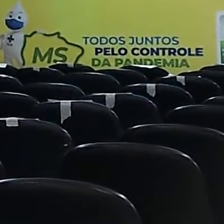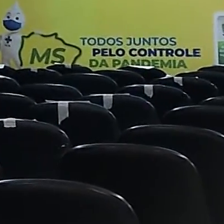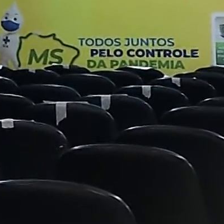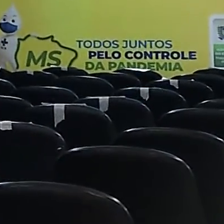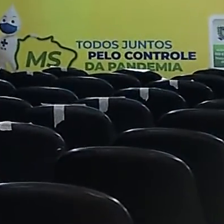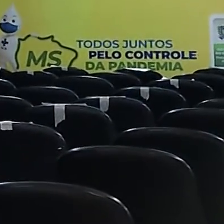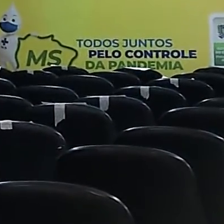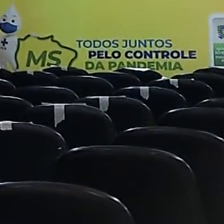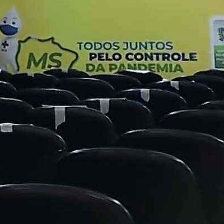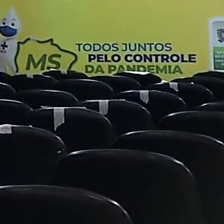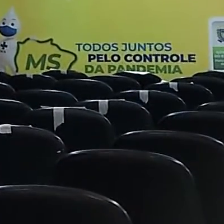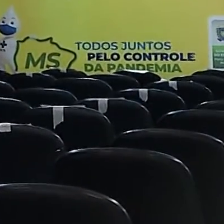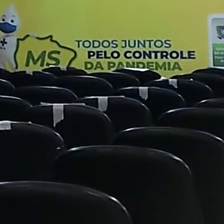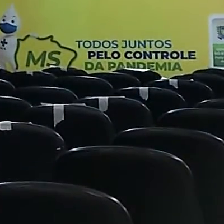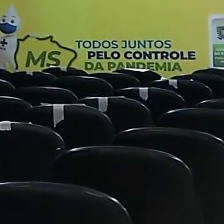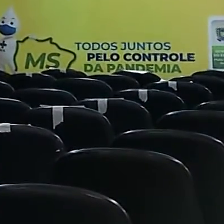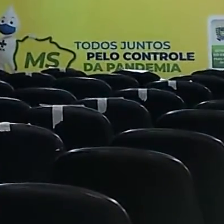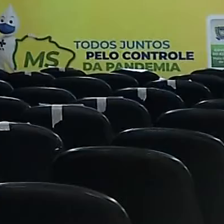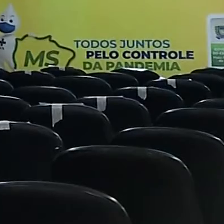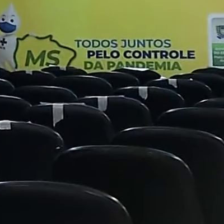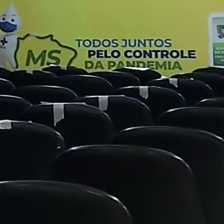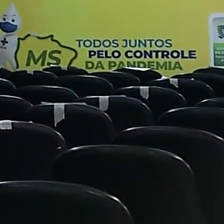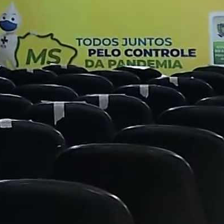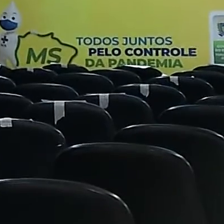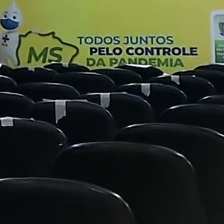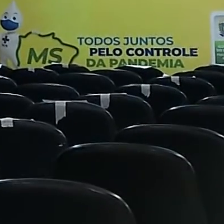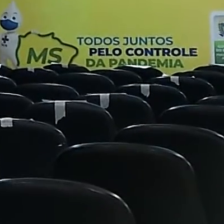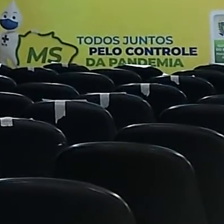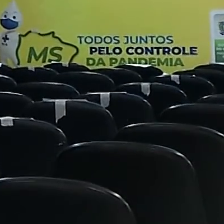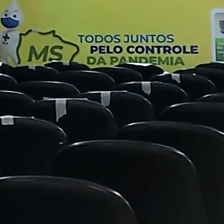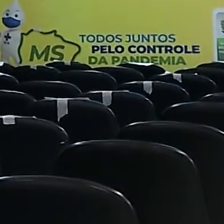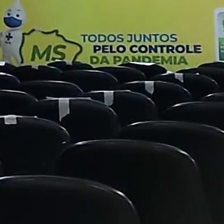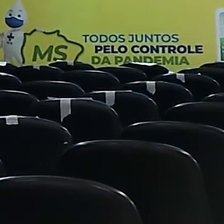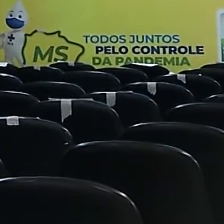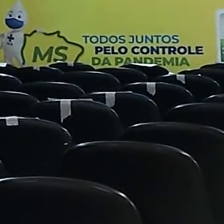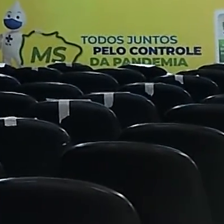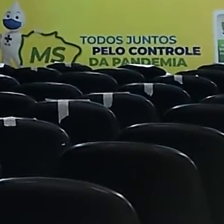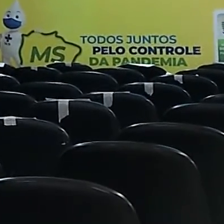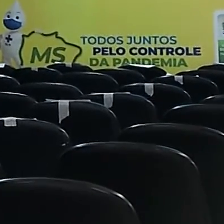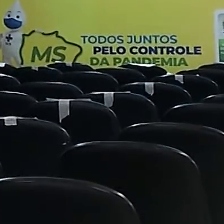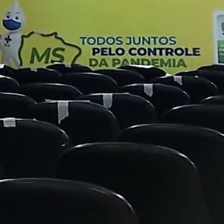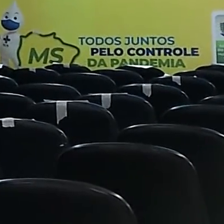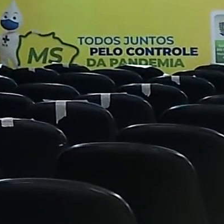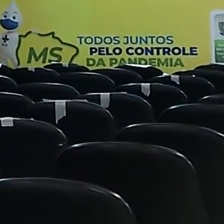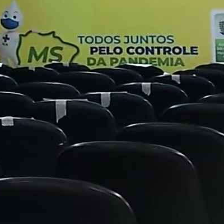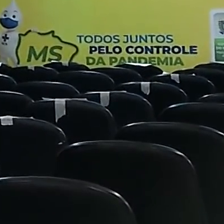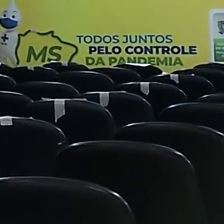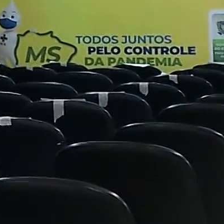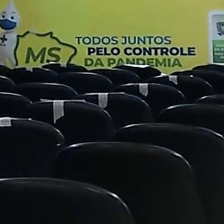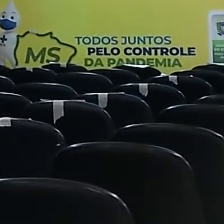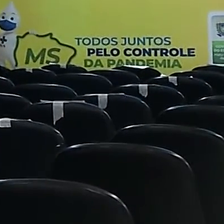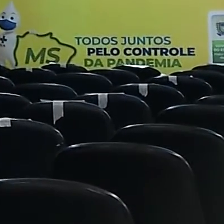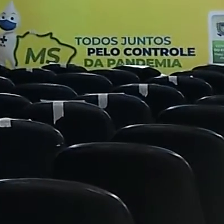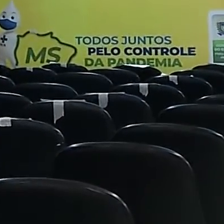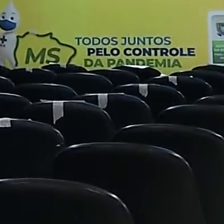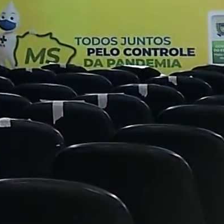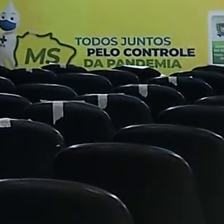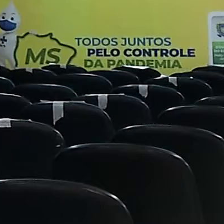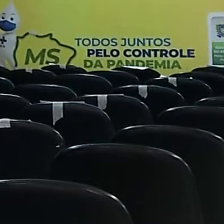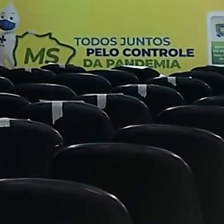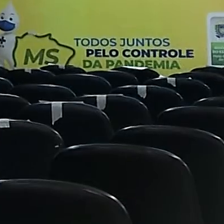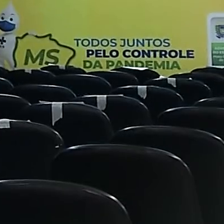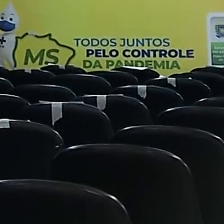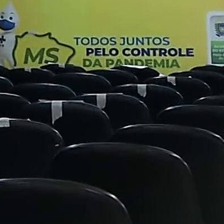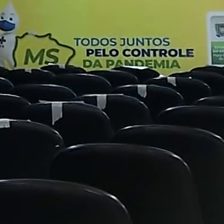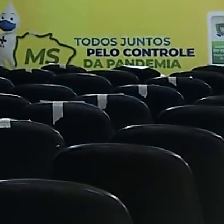fica um questionamento assim como acontece em várias partes do mundo se vai ser exigida ou não há